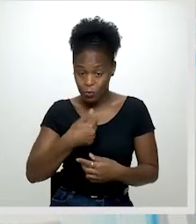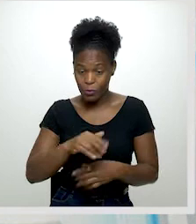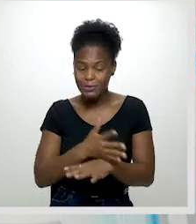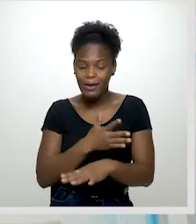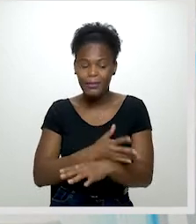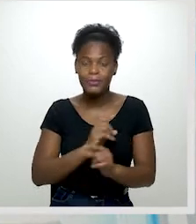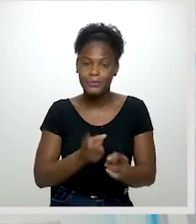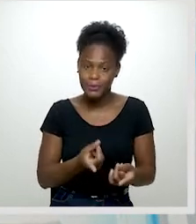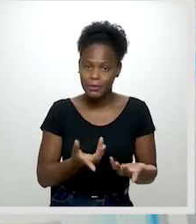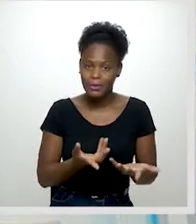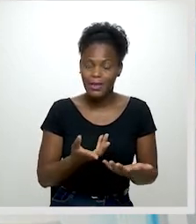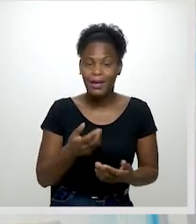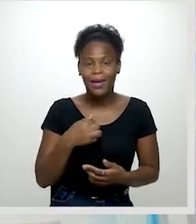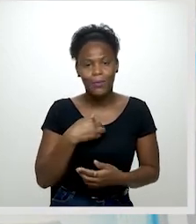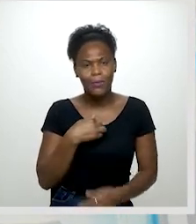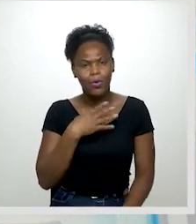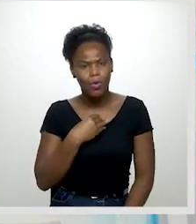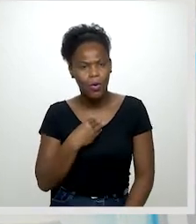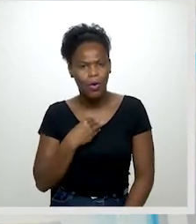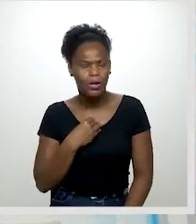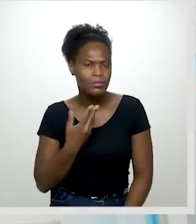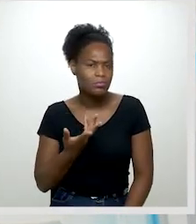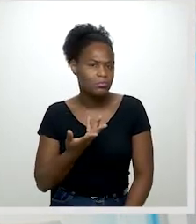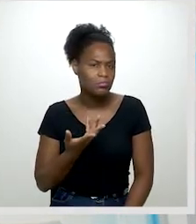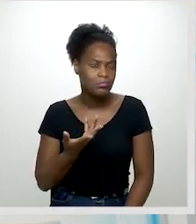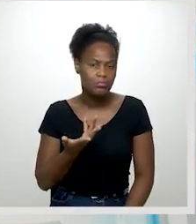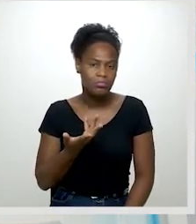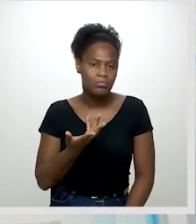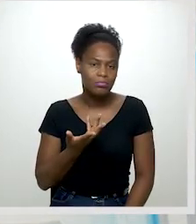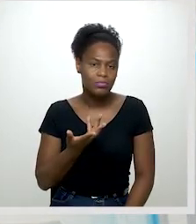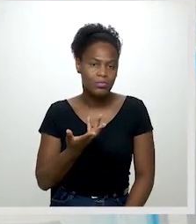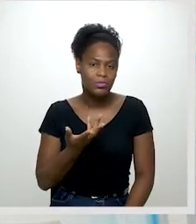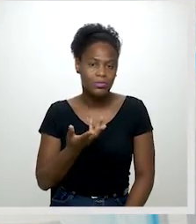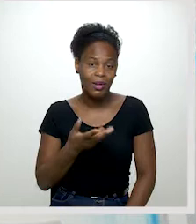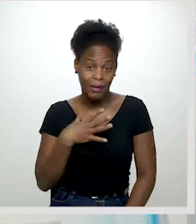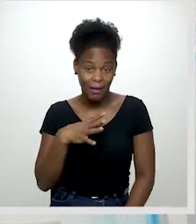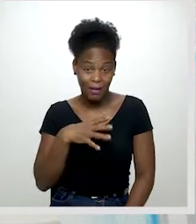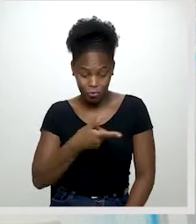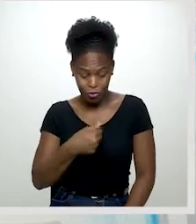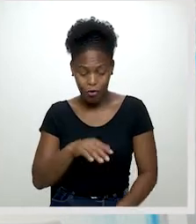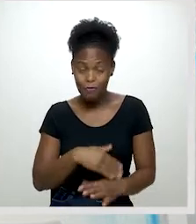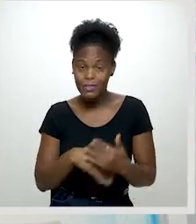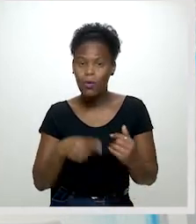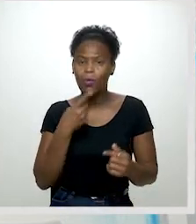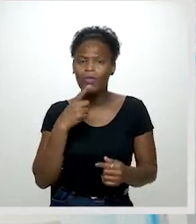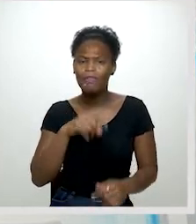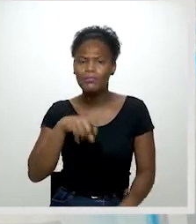a nossa aula propriamente dita, eu gostaria de que fizéssemos uma